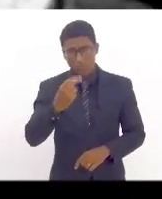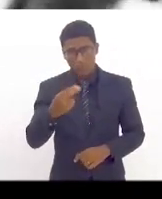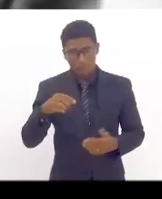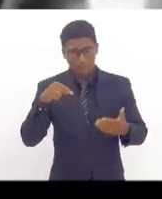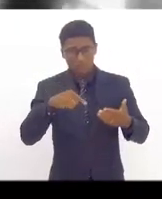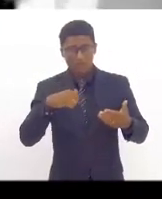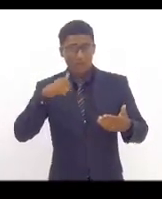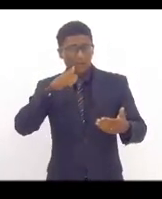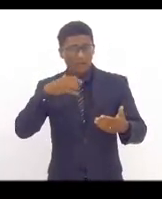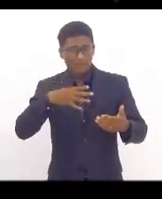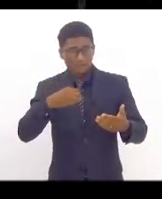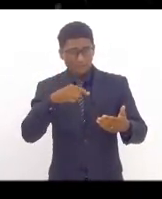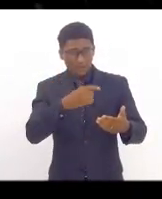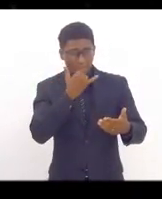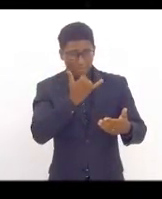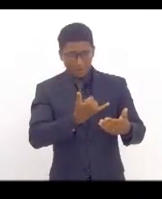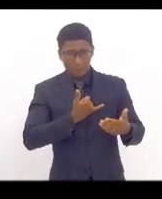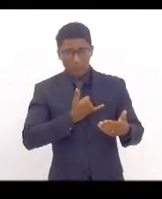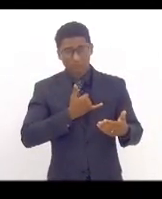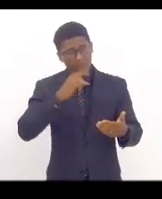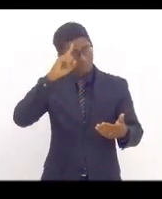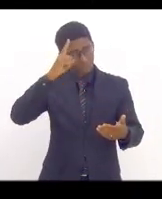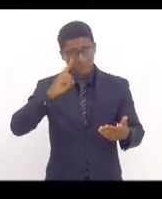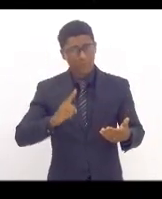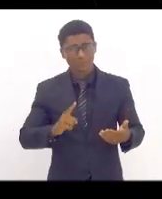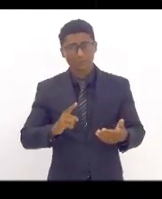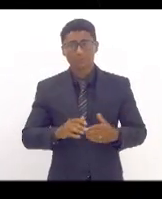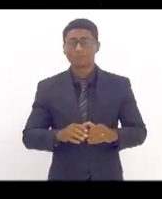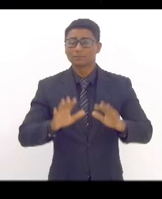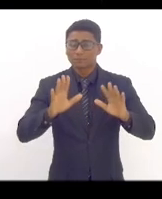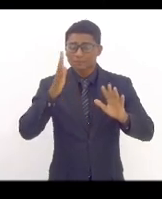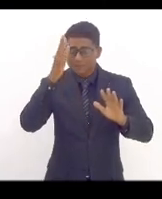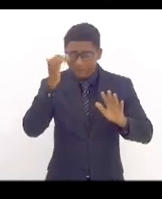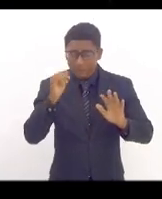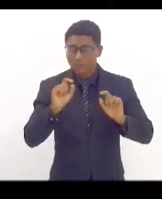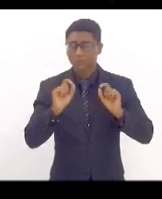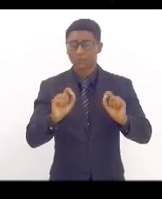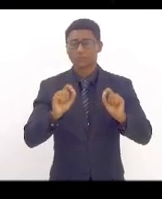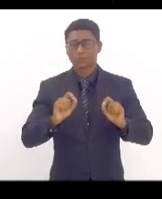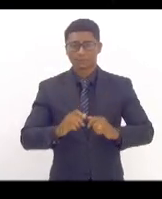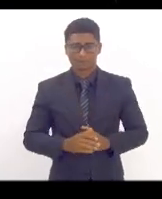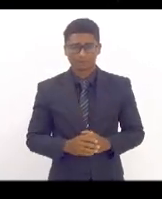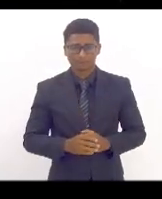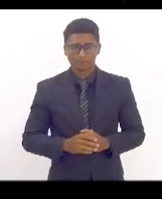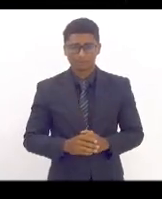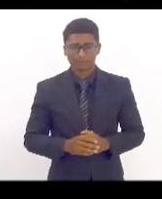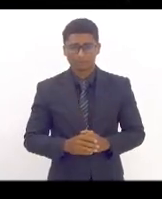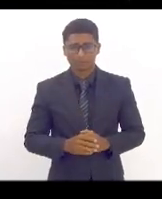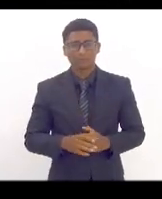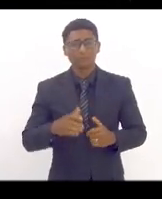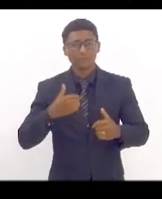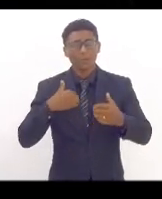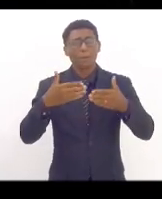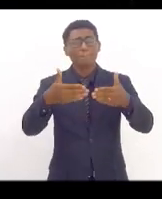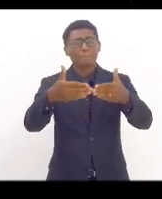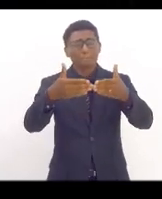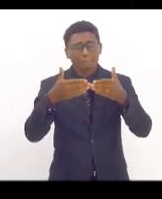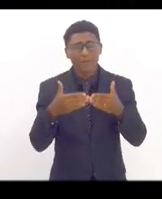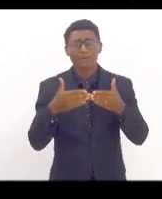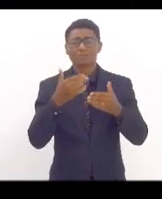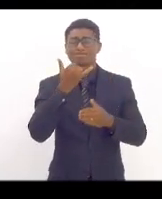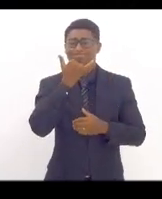vai me perdoar um dia mas só sei de uma coisa que é o pedir perdão